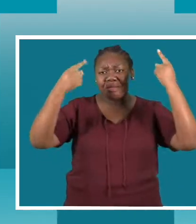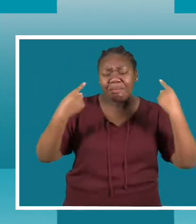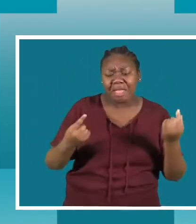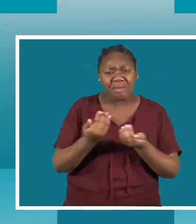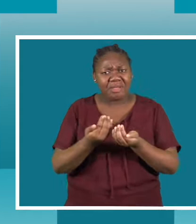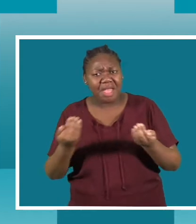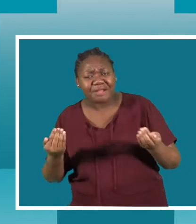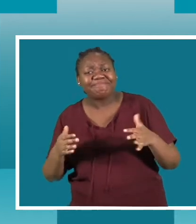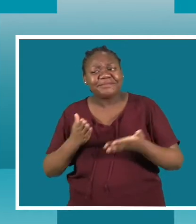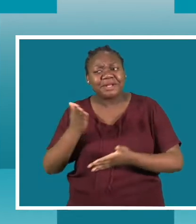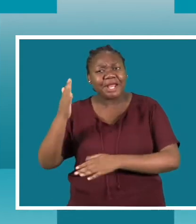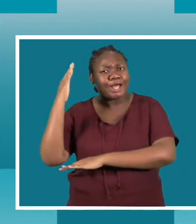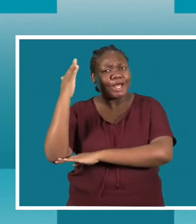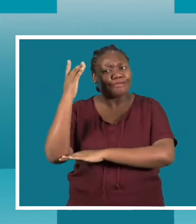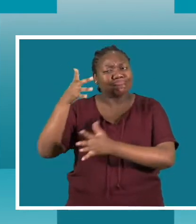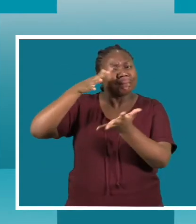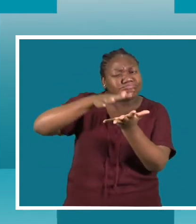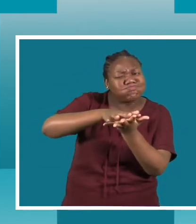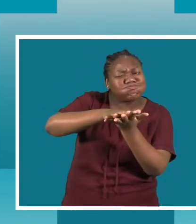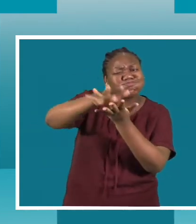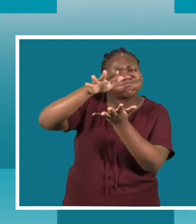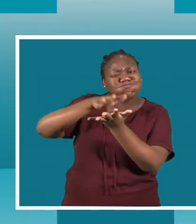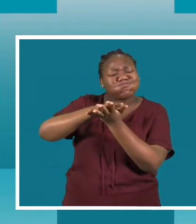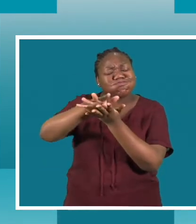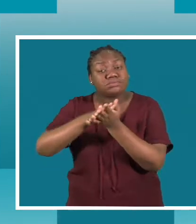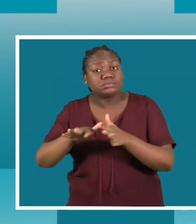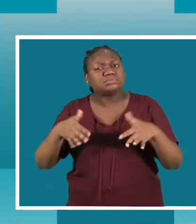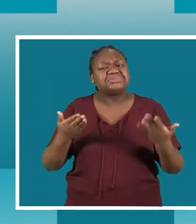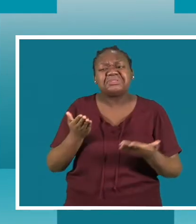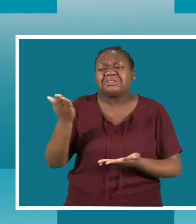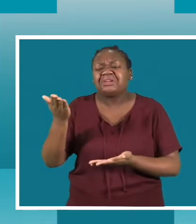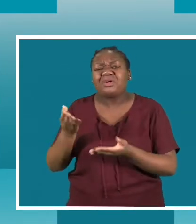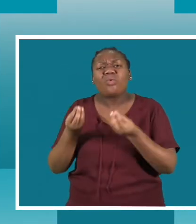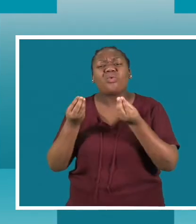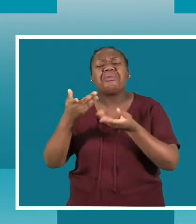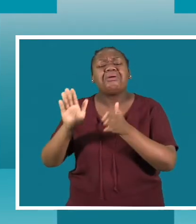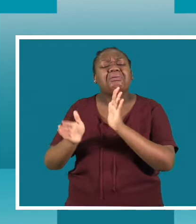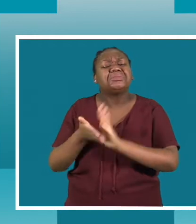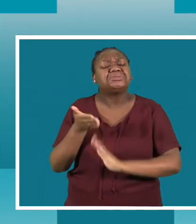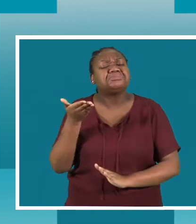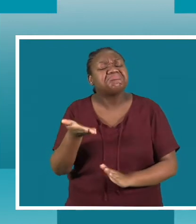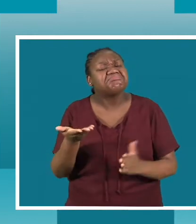índice de casamentos forçados e gravidez precoce. Ele conta como tudo começou.